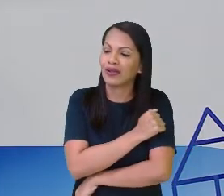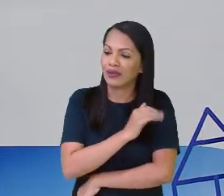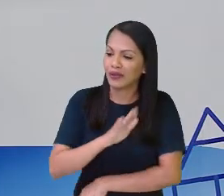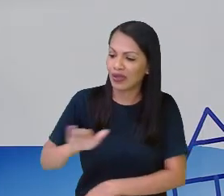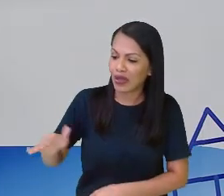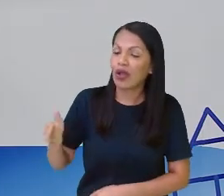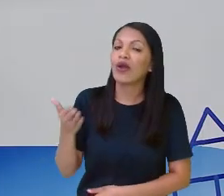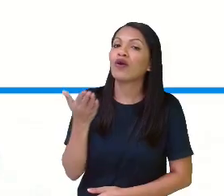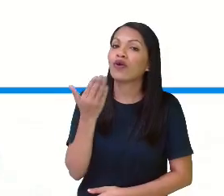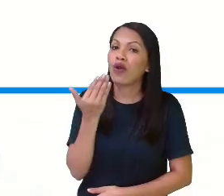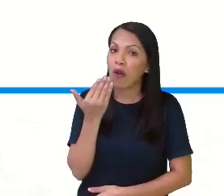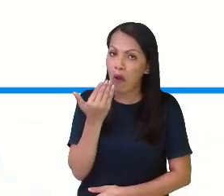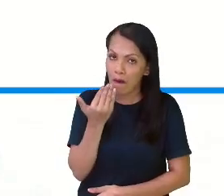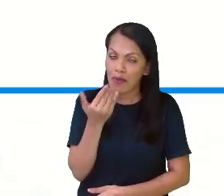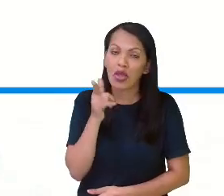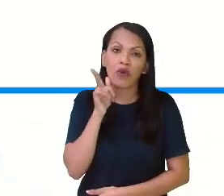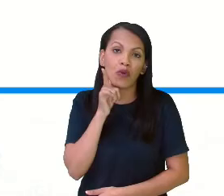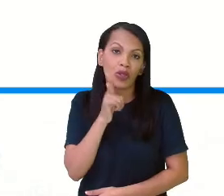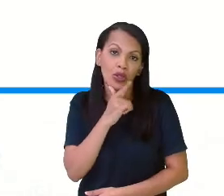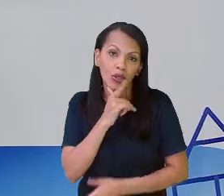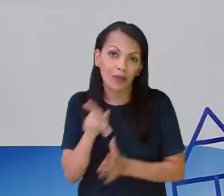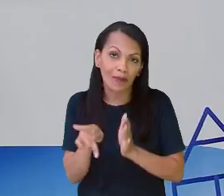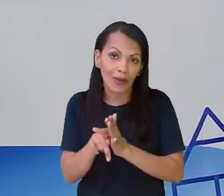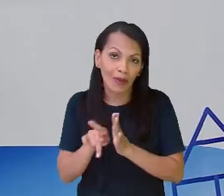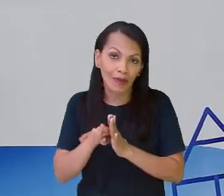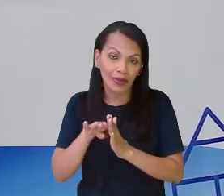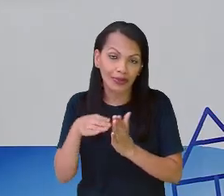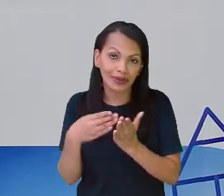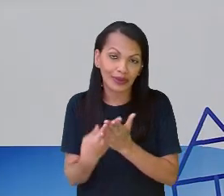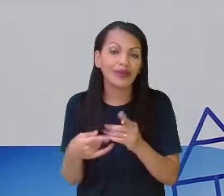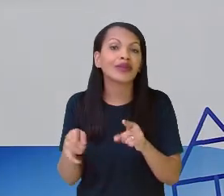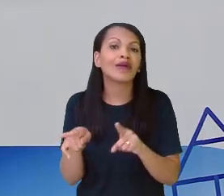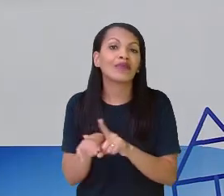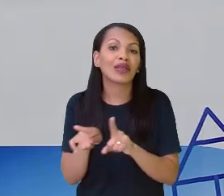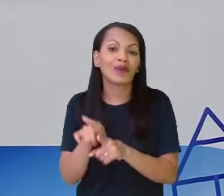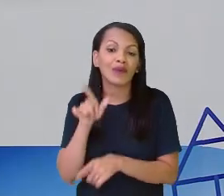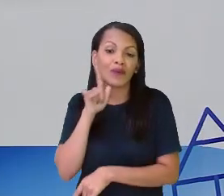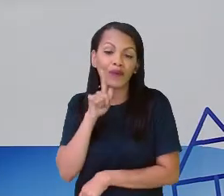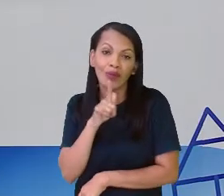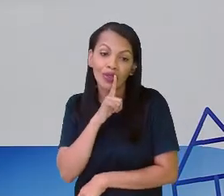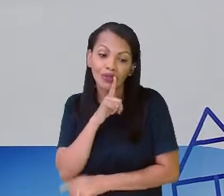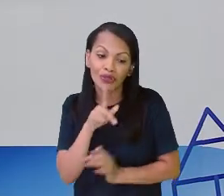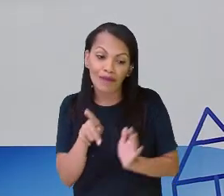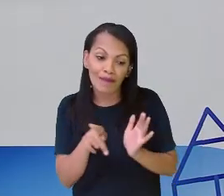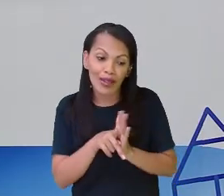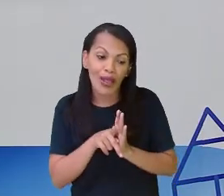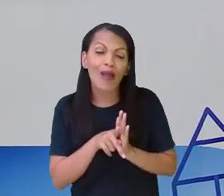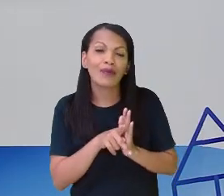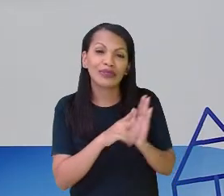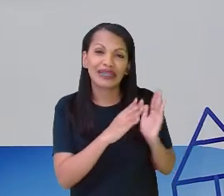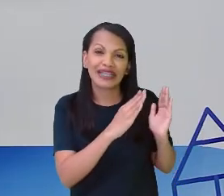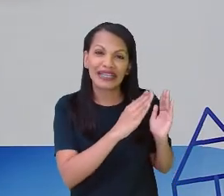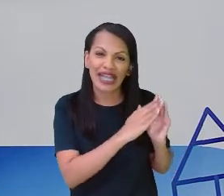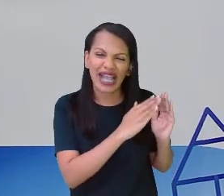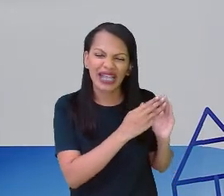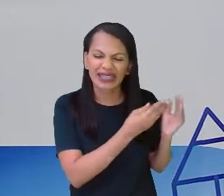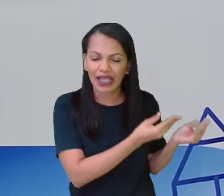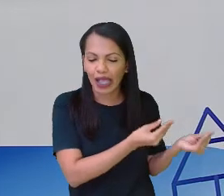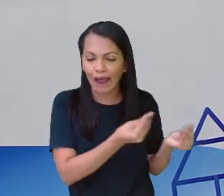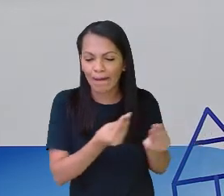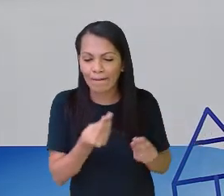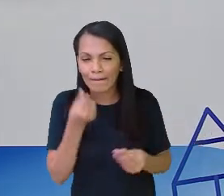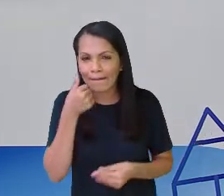comer a merendinha da escola, né? Ela ainda leva aquele lanchinho à parte dela, não é isso? Já aconteceu muito.